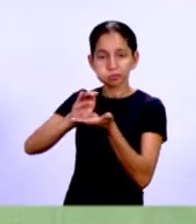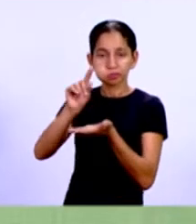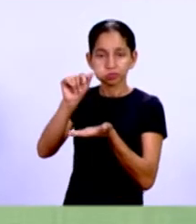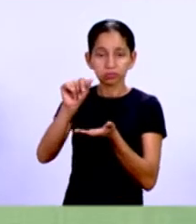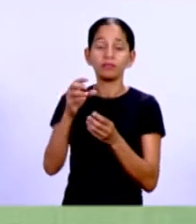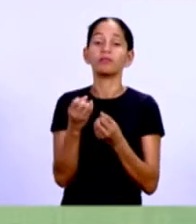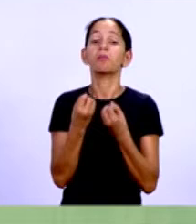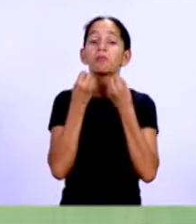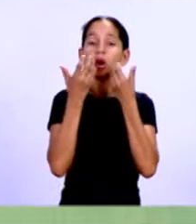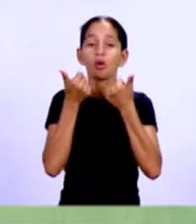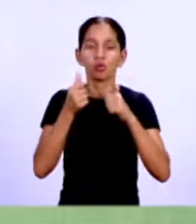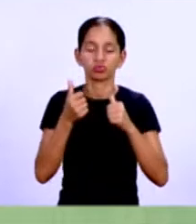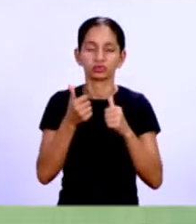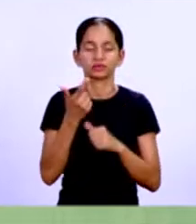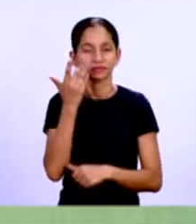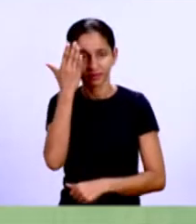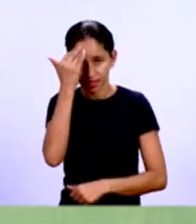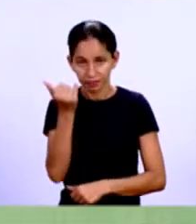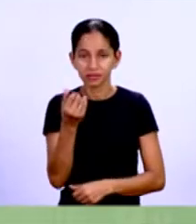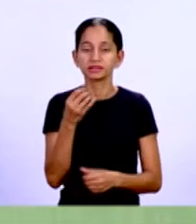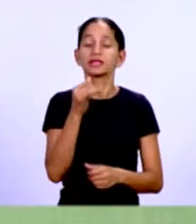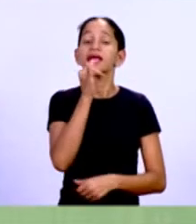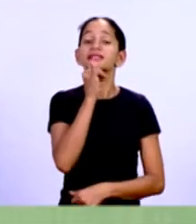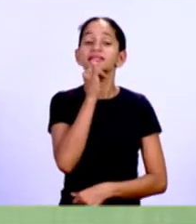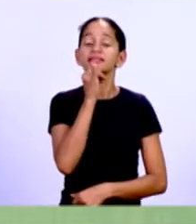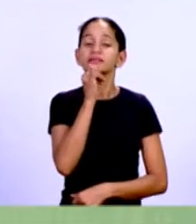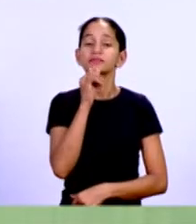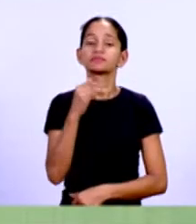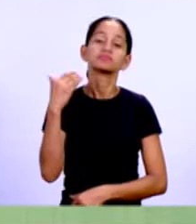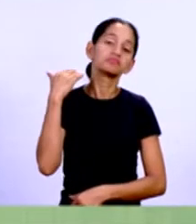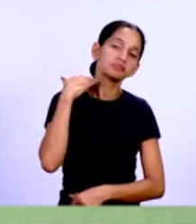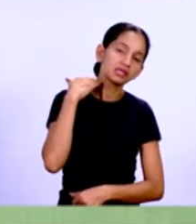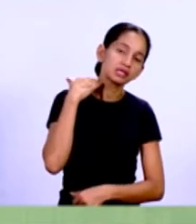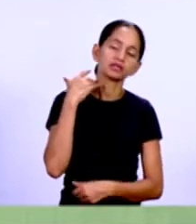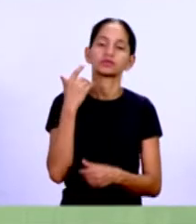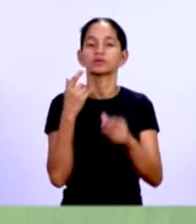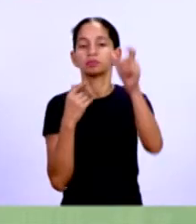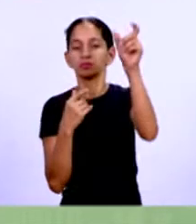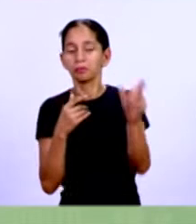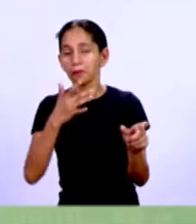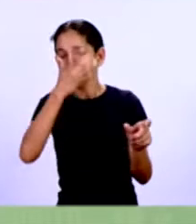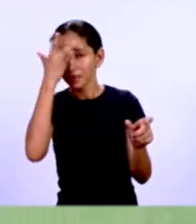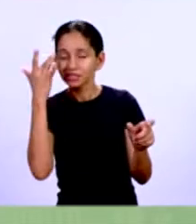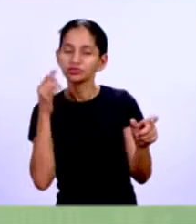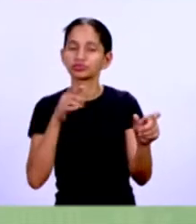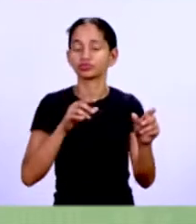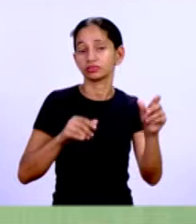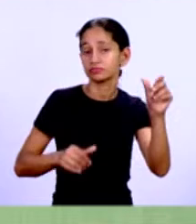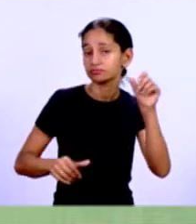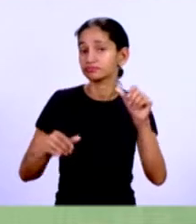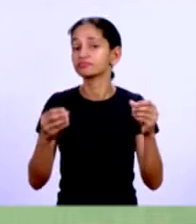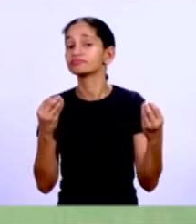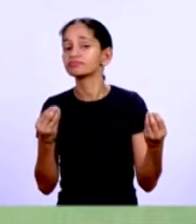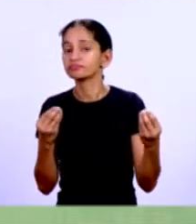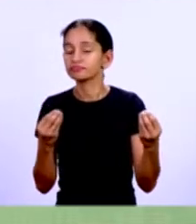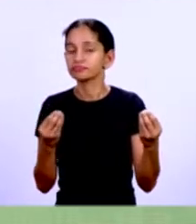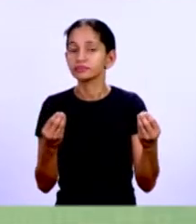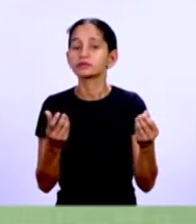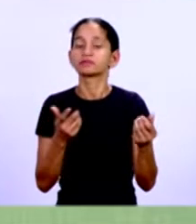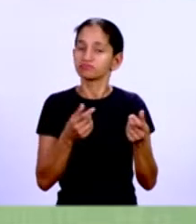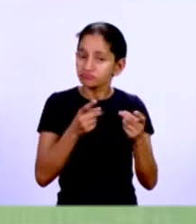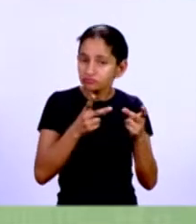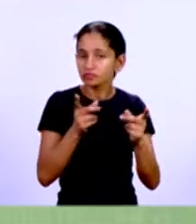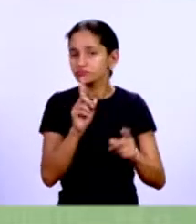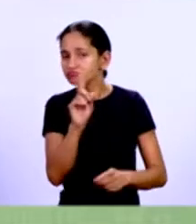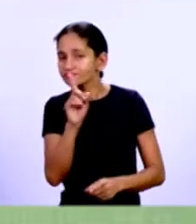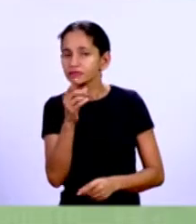nas negociações financeiras, como por exemplo bancos e clientes, busquem mecanismos de controle que permitam